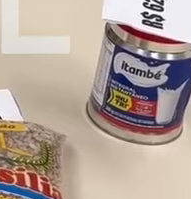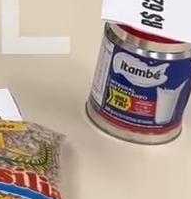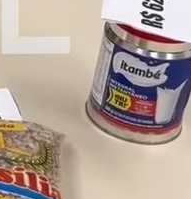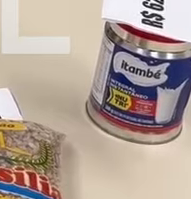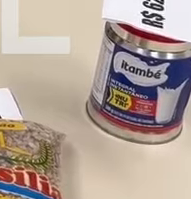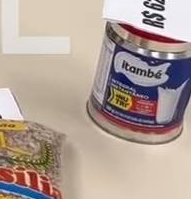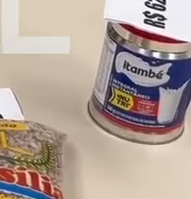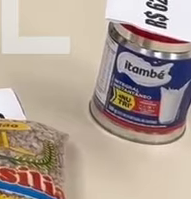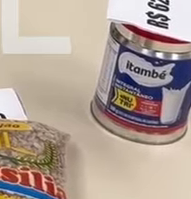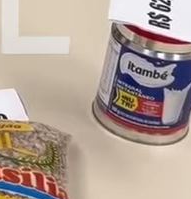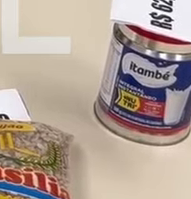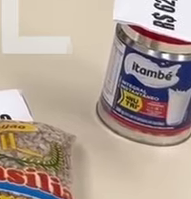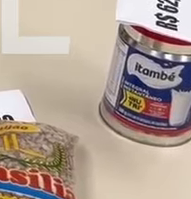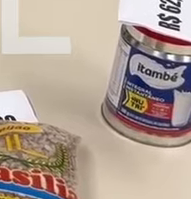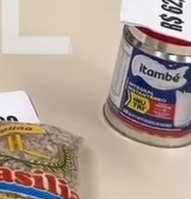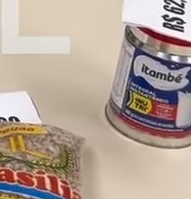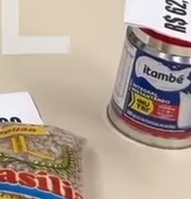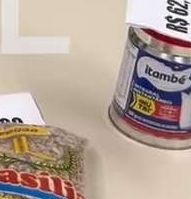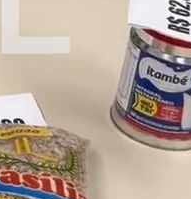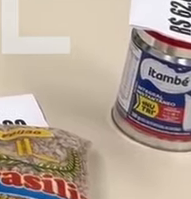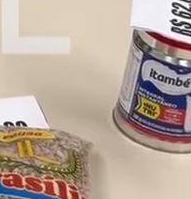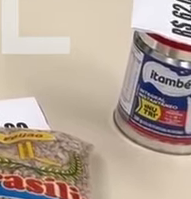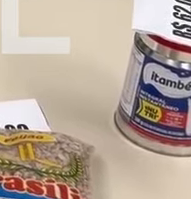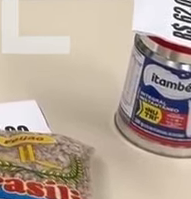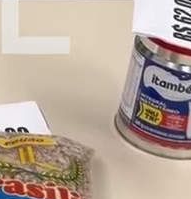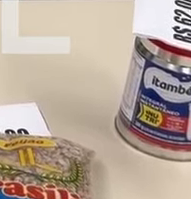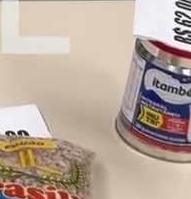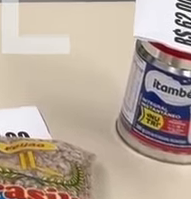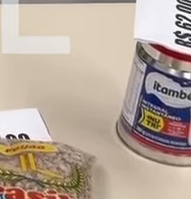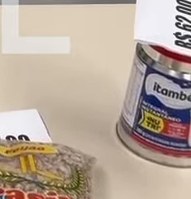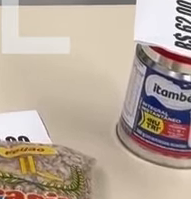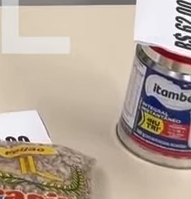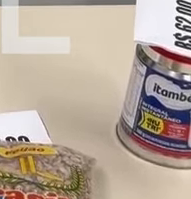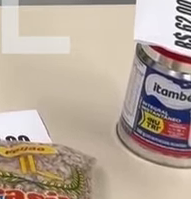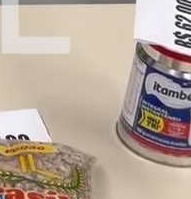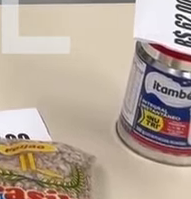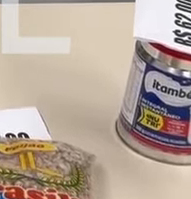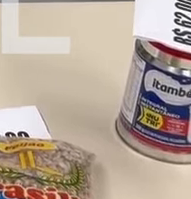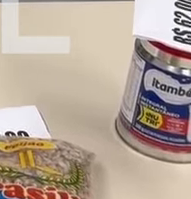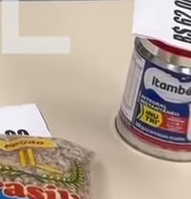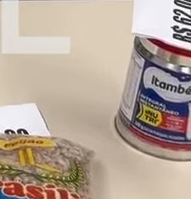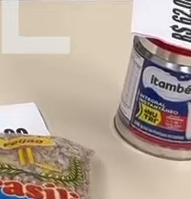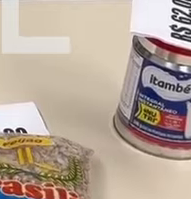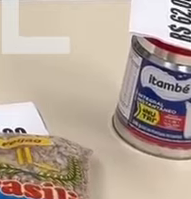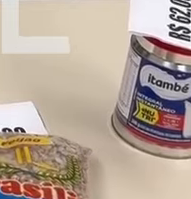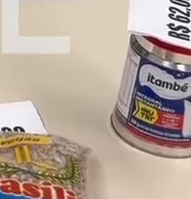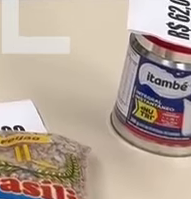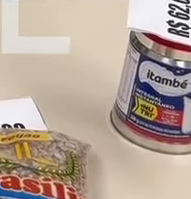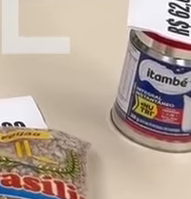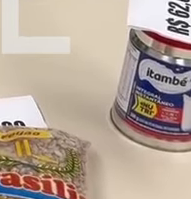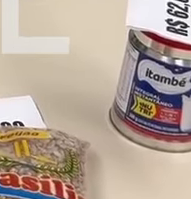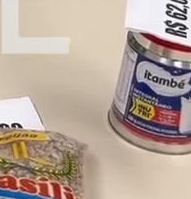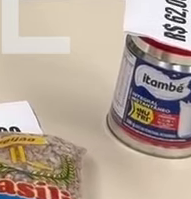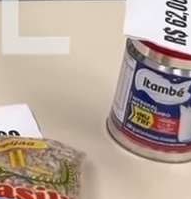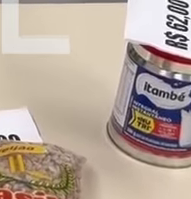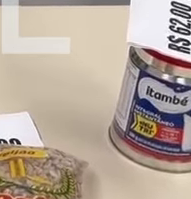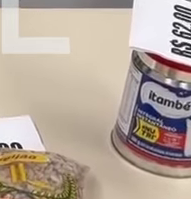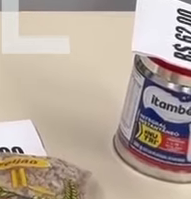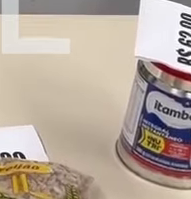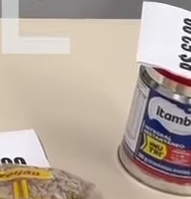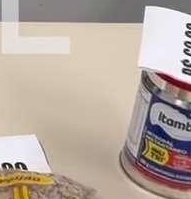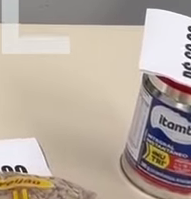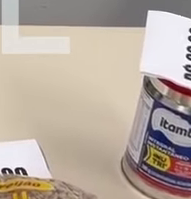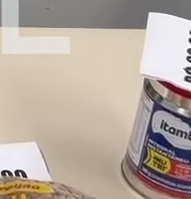35 vou mostrar para vocês aqui ó 52.000 pacotes de 1 kg 52.000 pacotes de 1